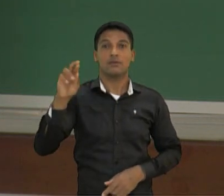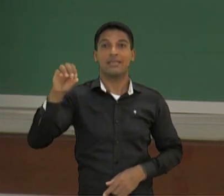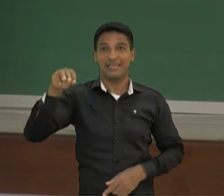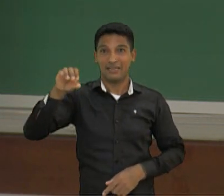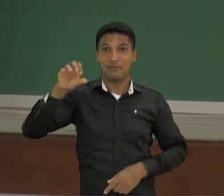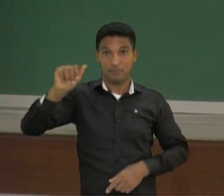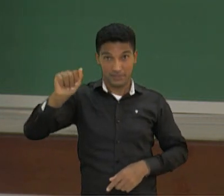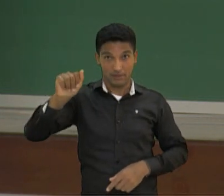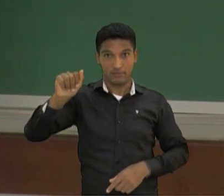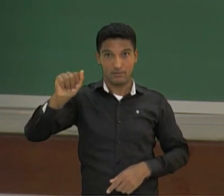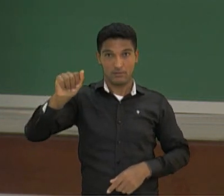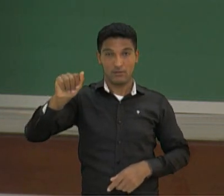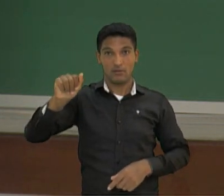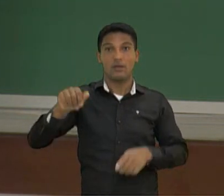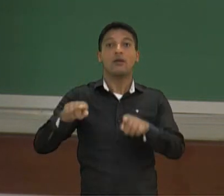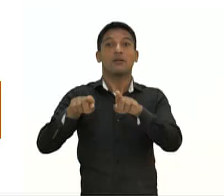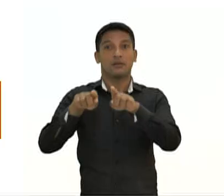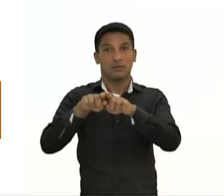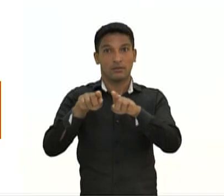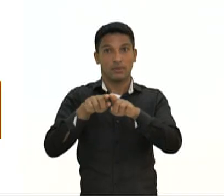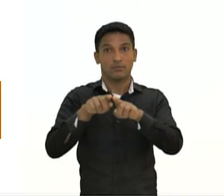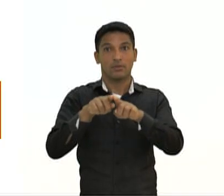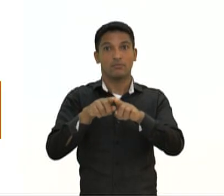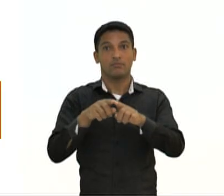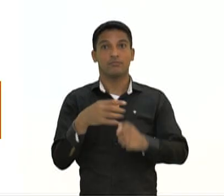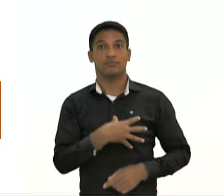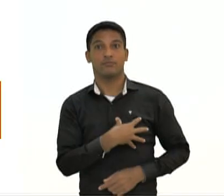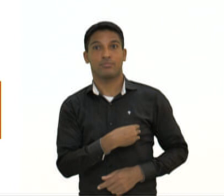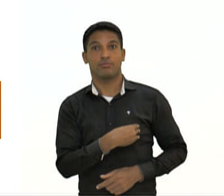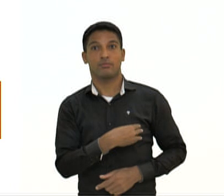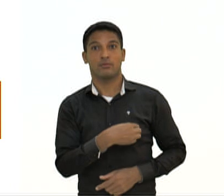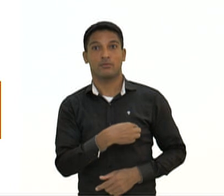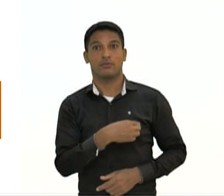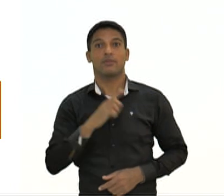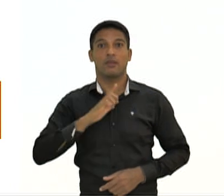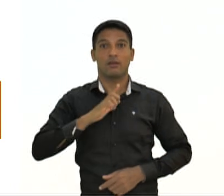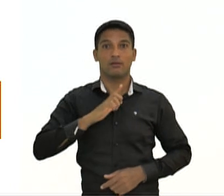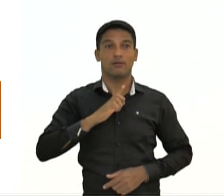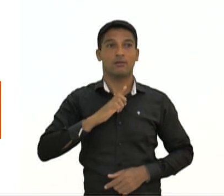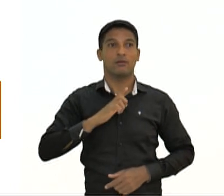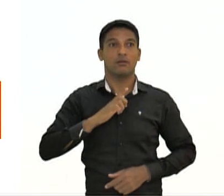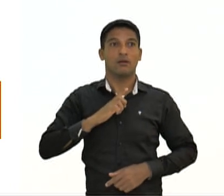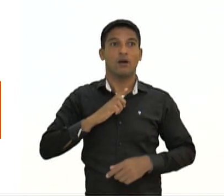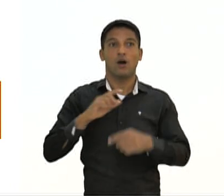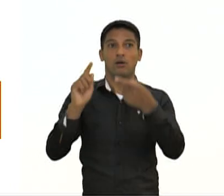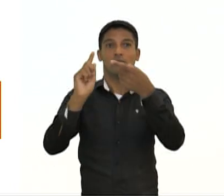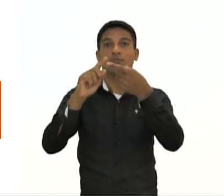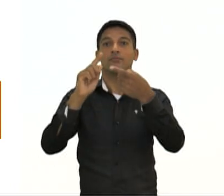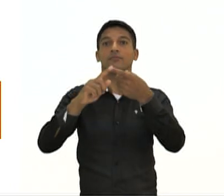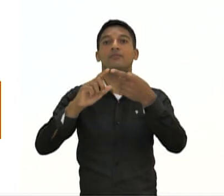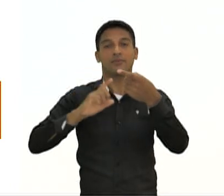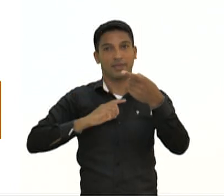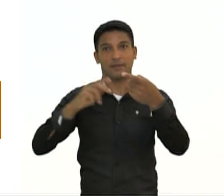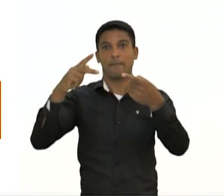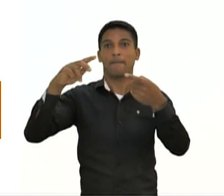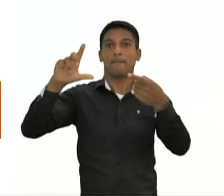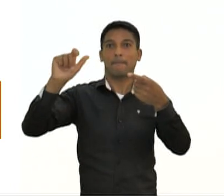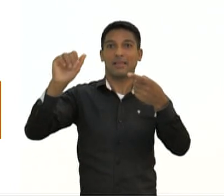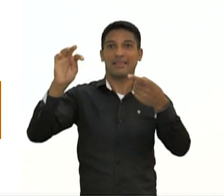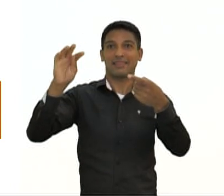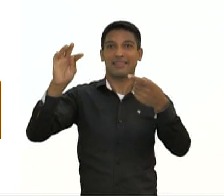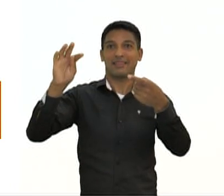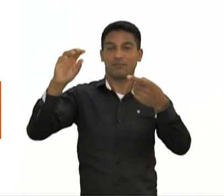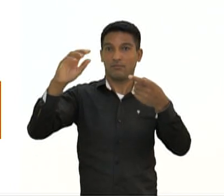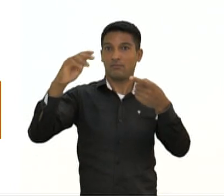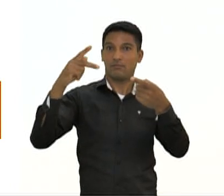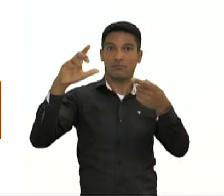vão se dividir em 3 grupos vivos que nós temos na música. O grupo dos eutéria, que vai apresentar a placenta, os metatérios, que